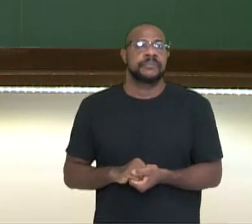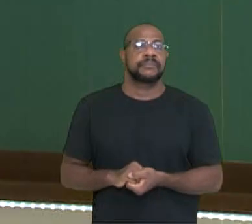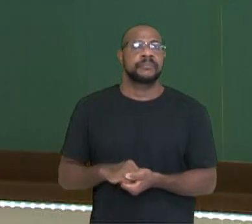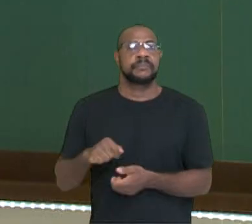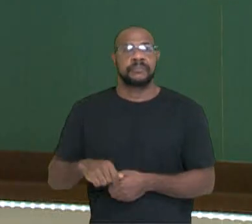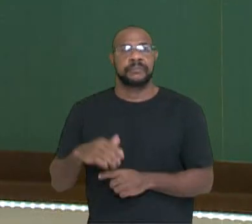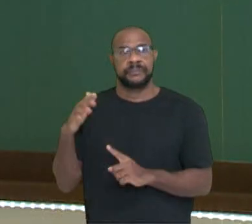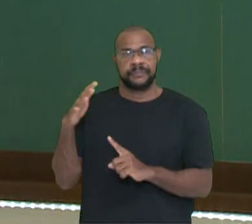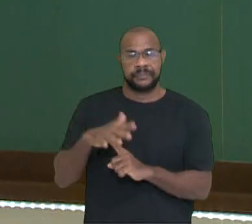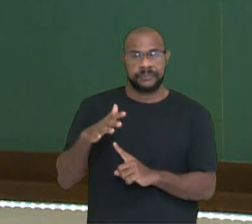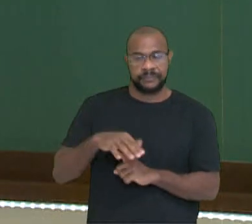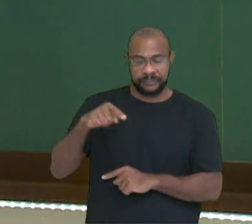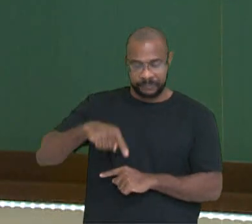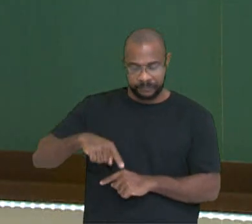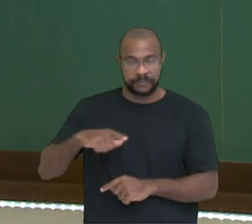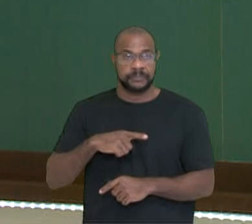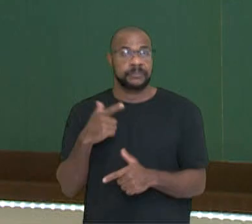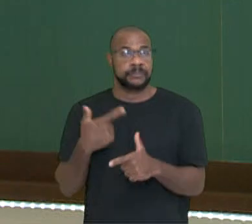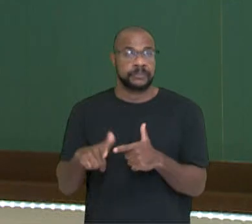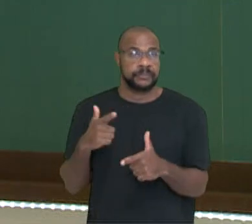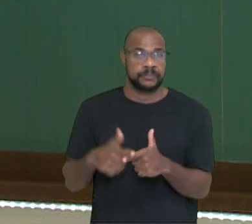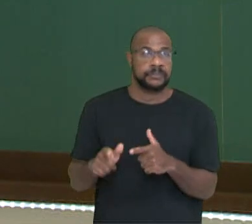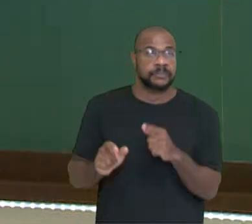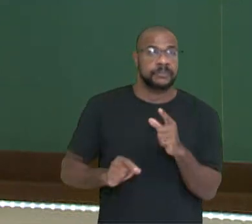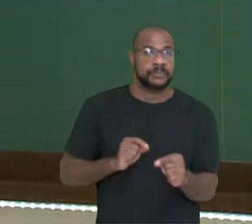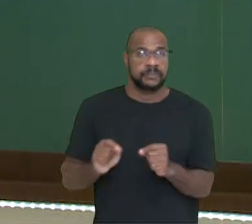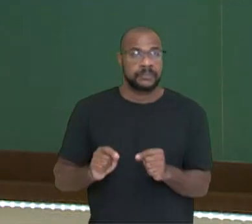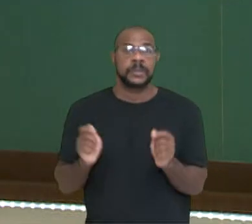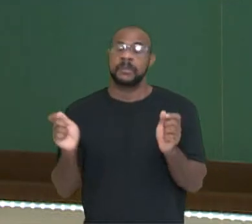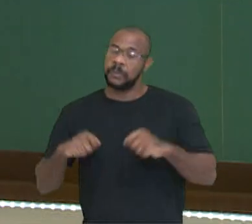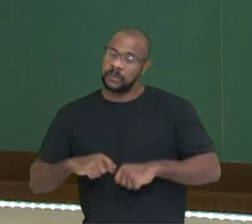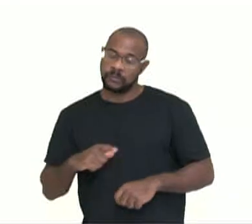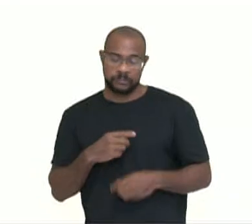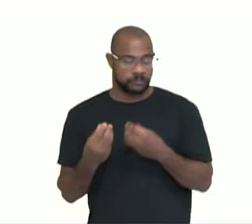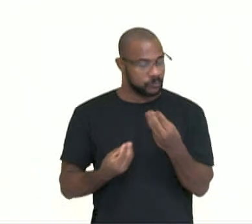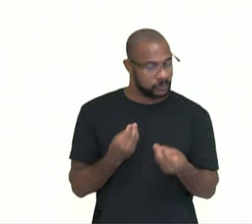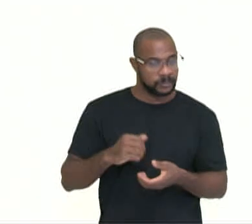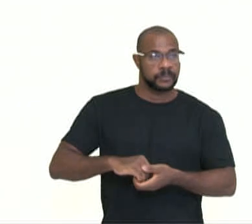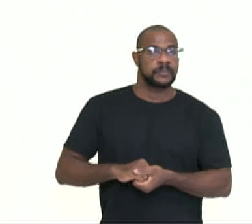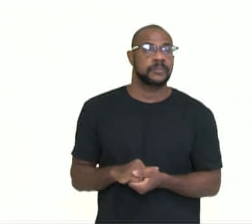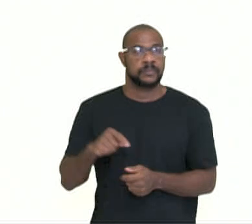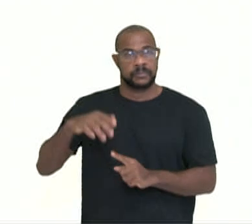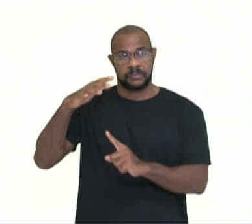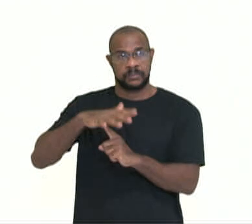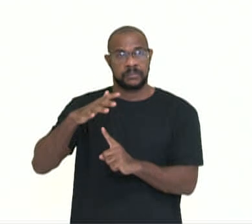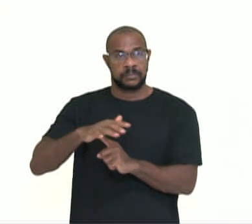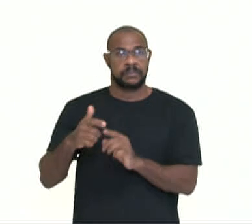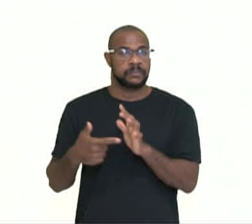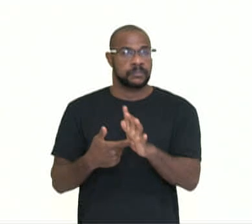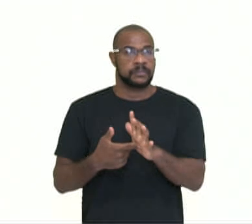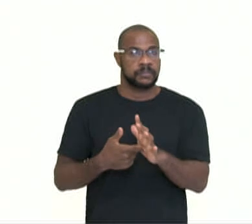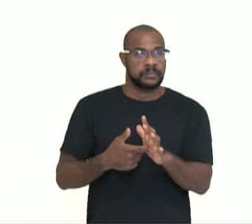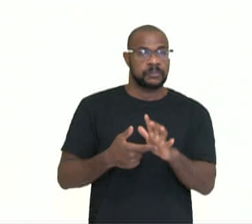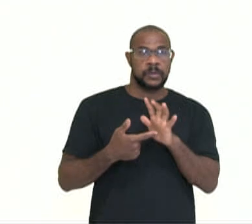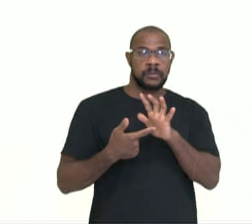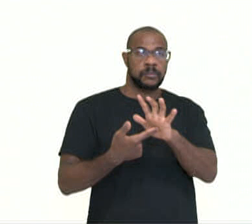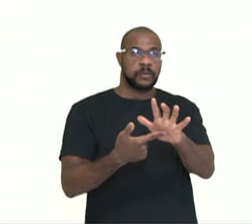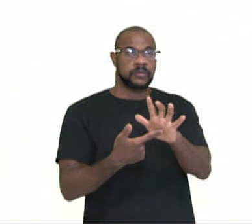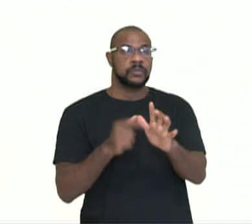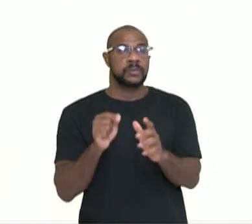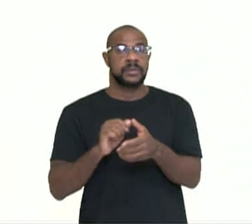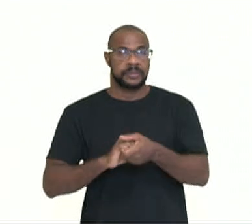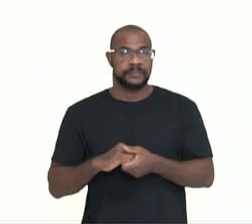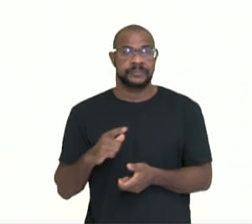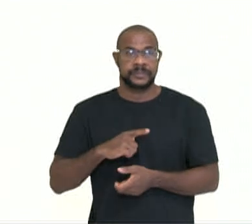No caso do Paraná, a gente tem problema com Zika? Pode ter? Vamos ver a reportagem aqui. Paraná registra mais de